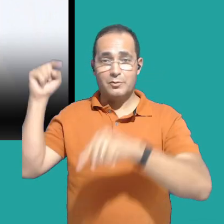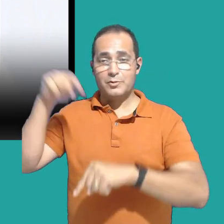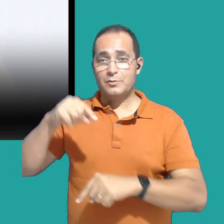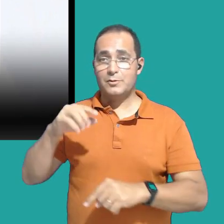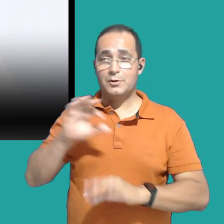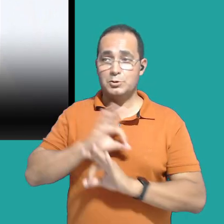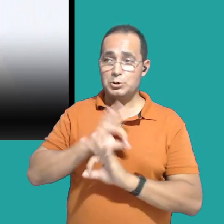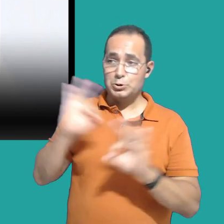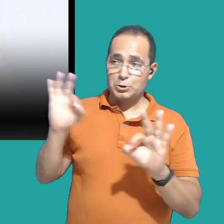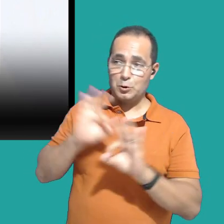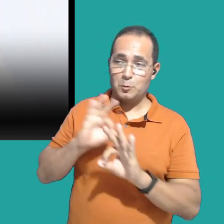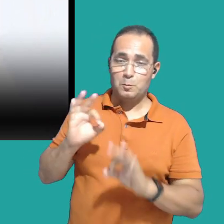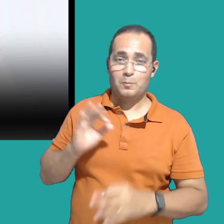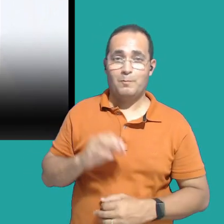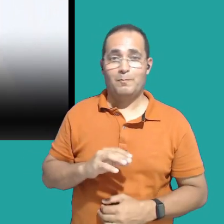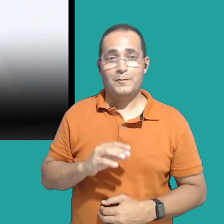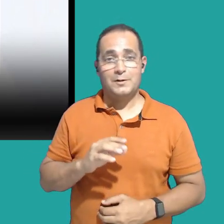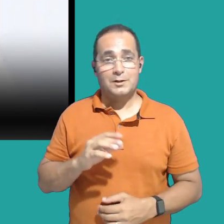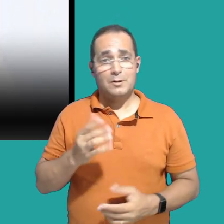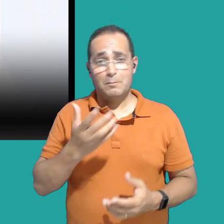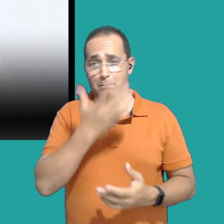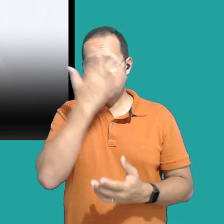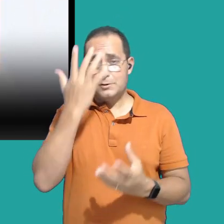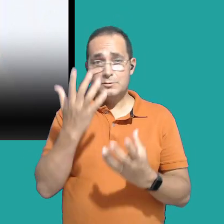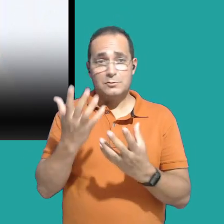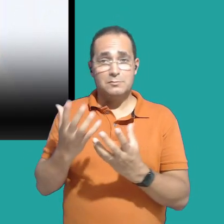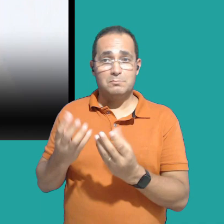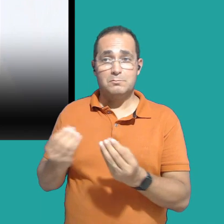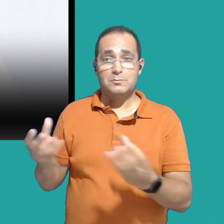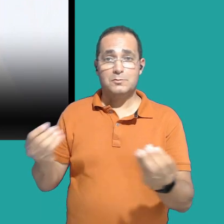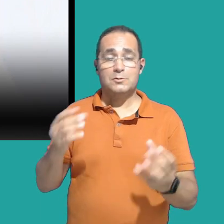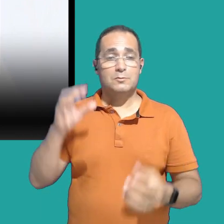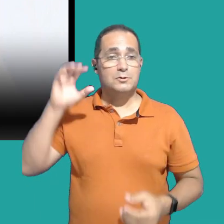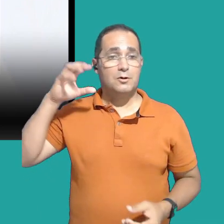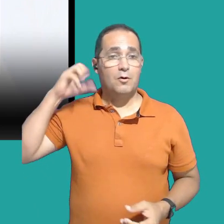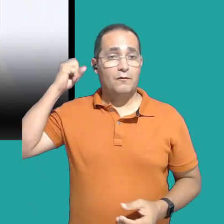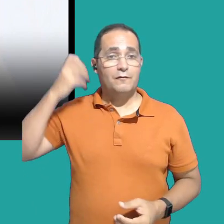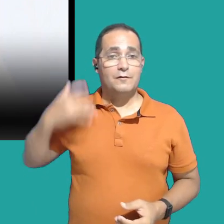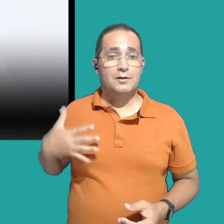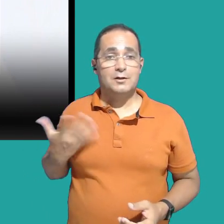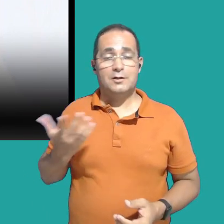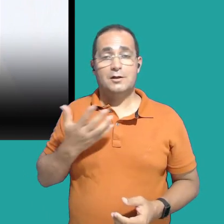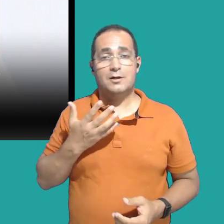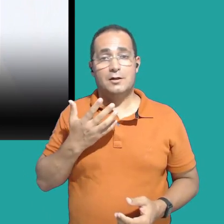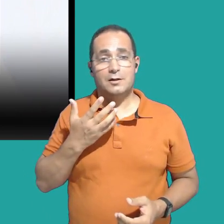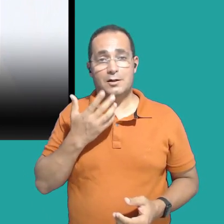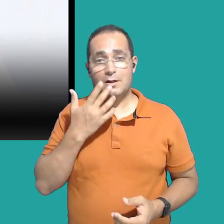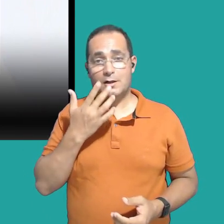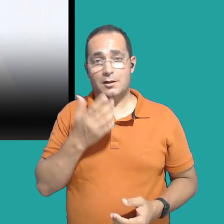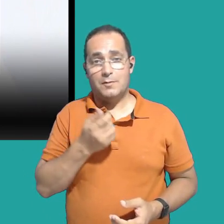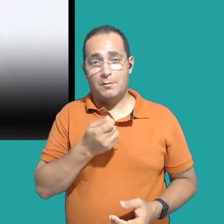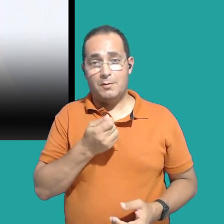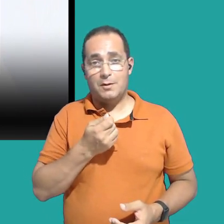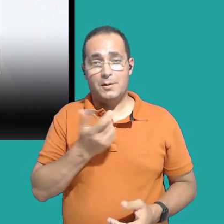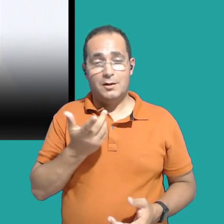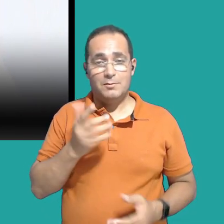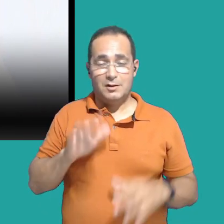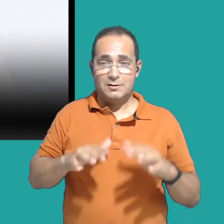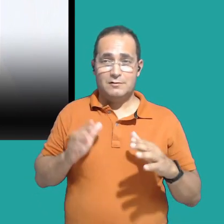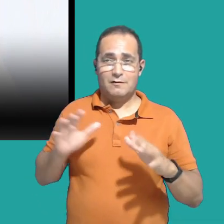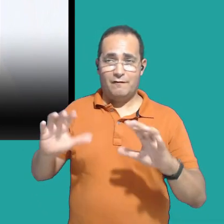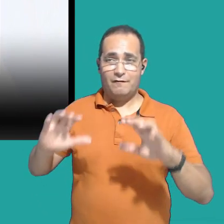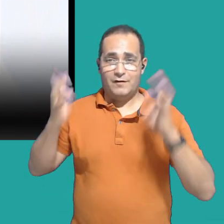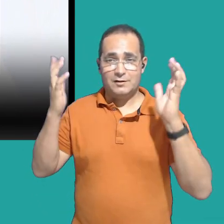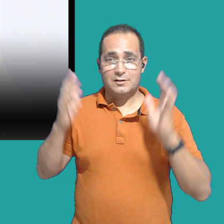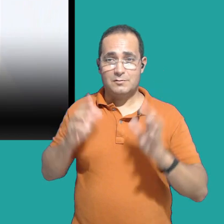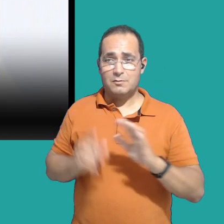então, assim, o mundo estava lá, né? Show. E essas pessoas puderam ser atendidas e puderam ouvir a decoração, como é que